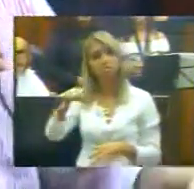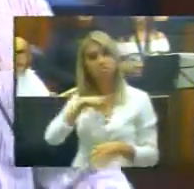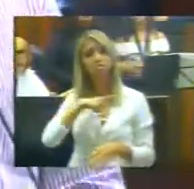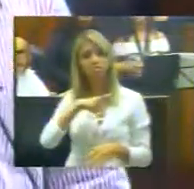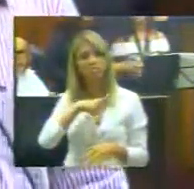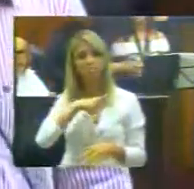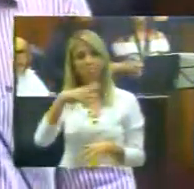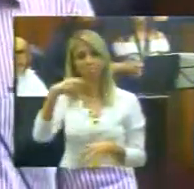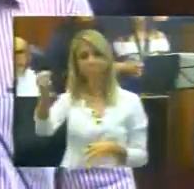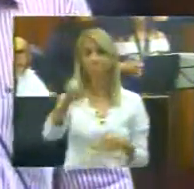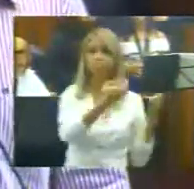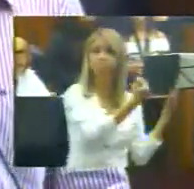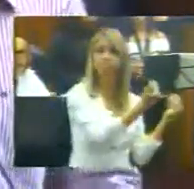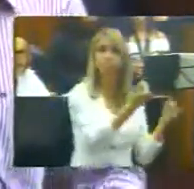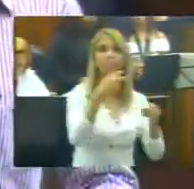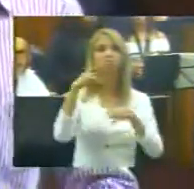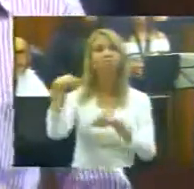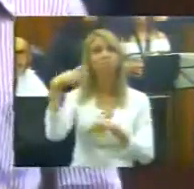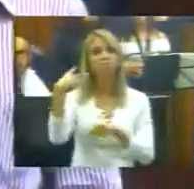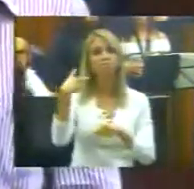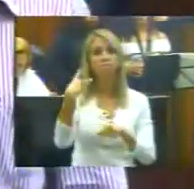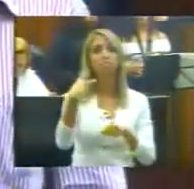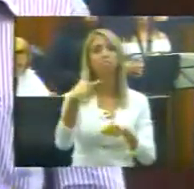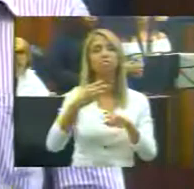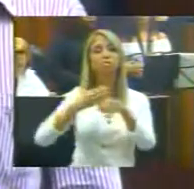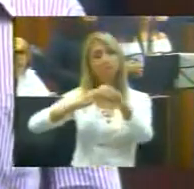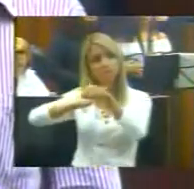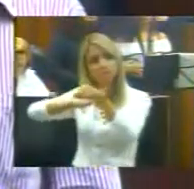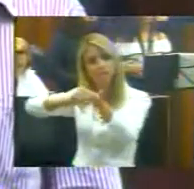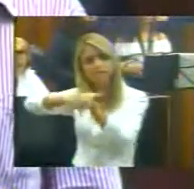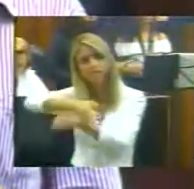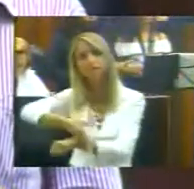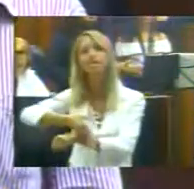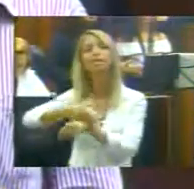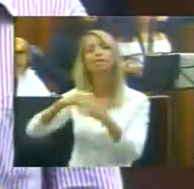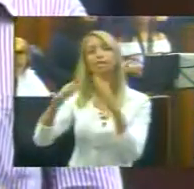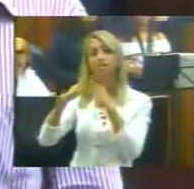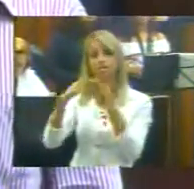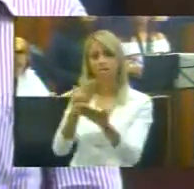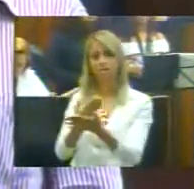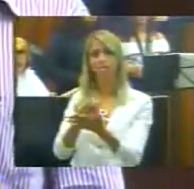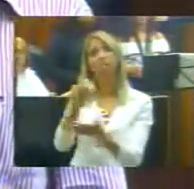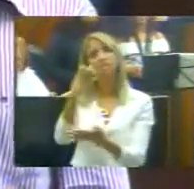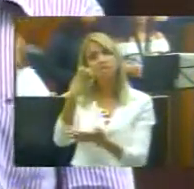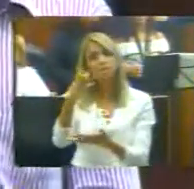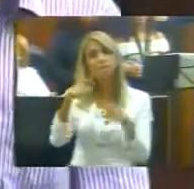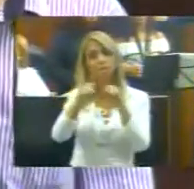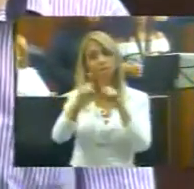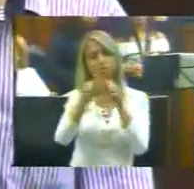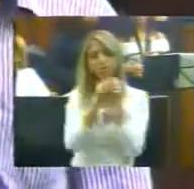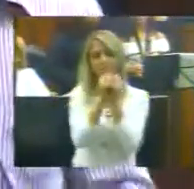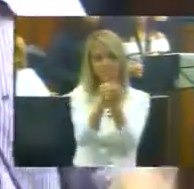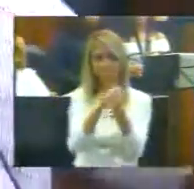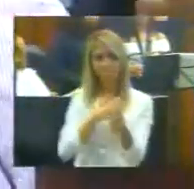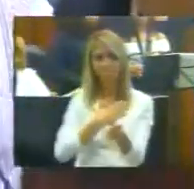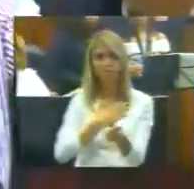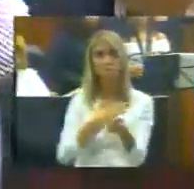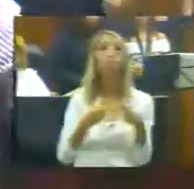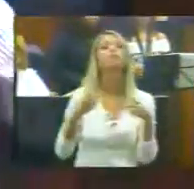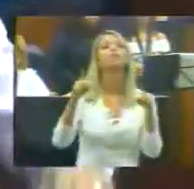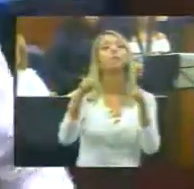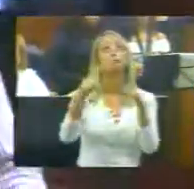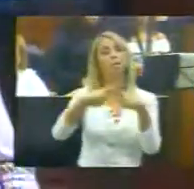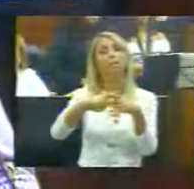parlamentares para visitarem com a gente as escolas. Eu fiquei muito feliz, porque eles viram que é assim